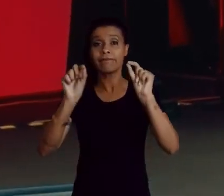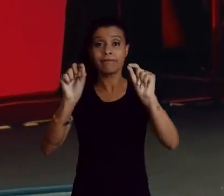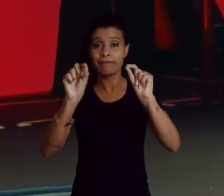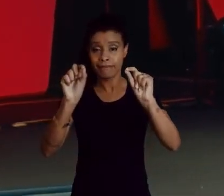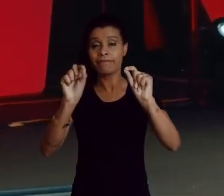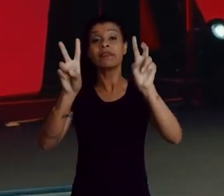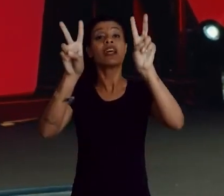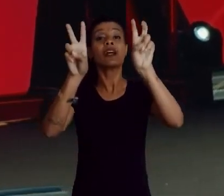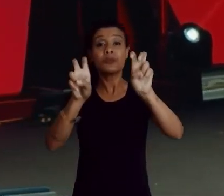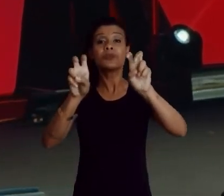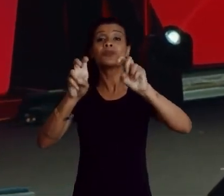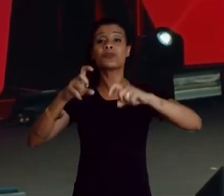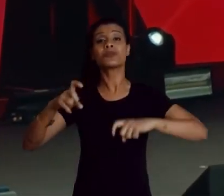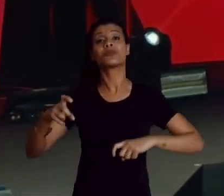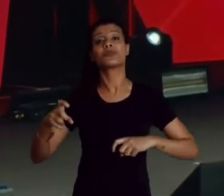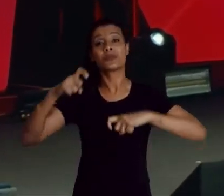sexualidade.